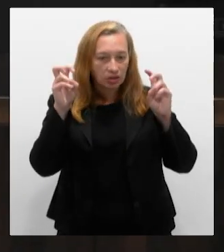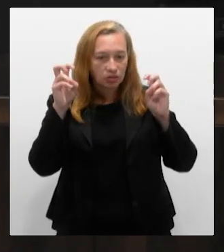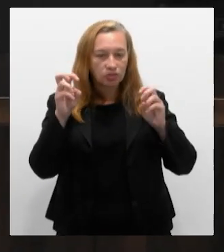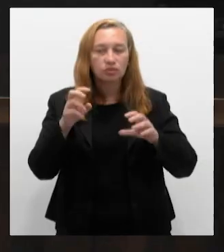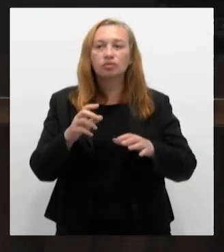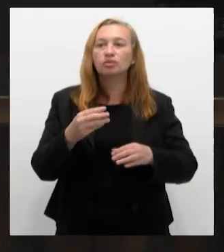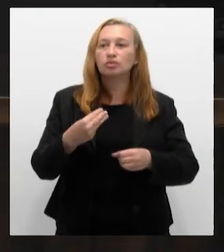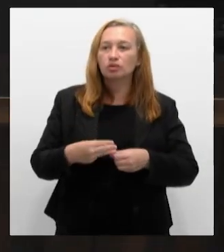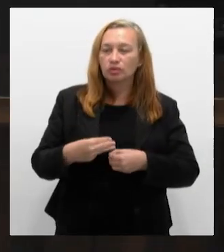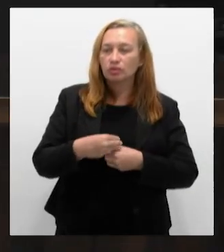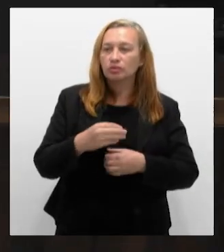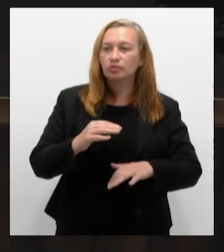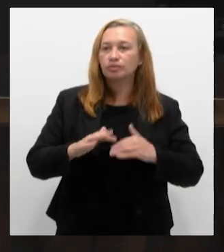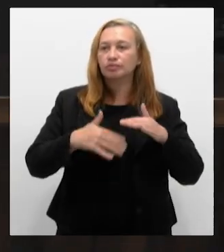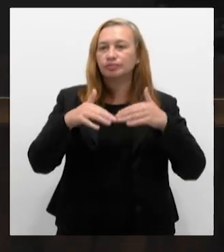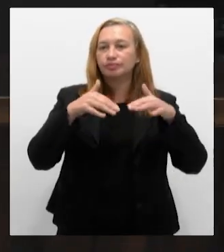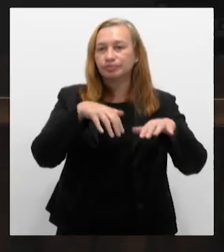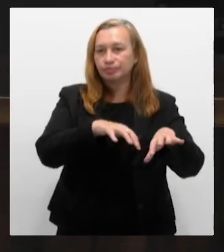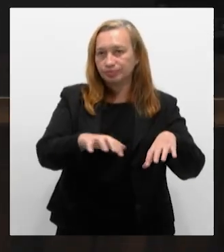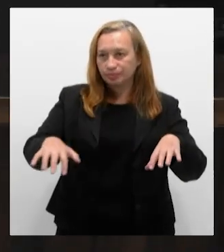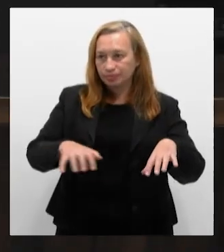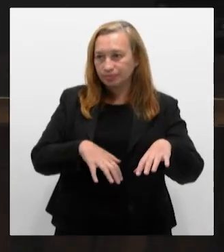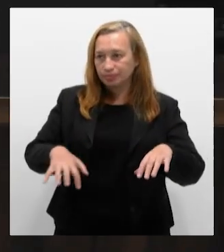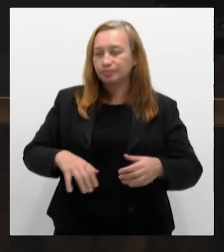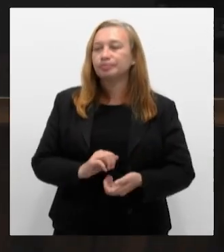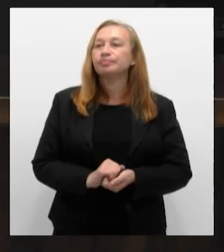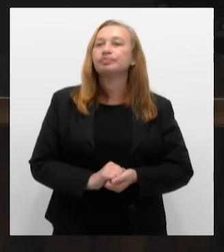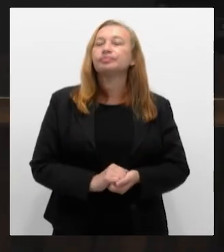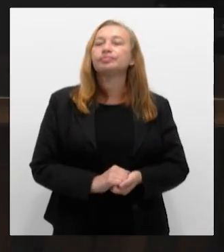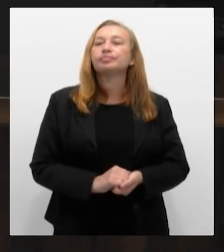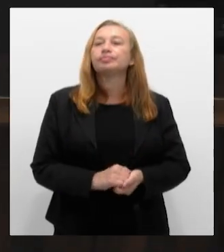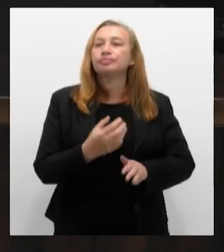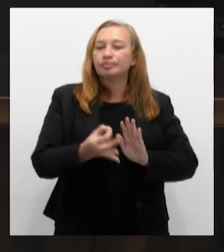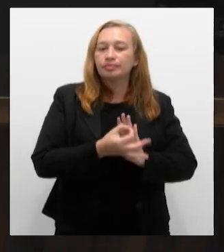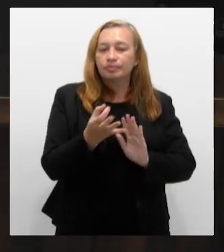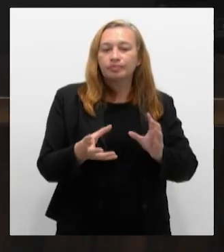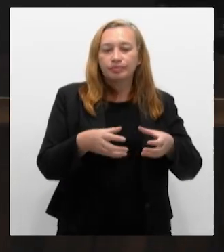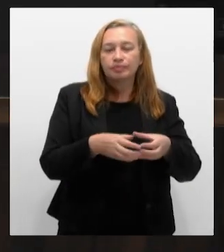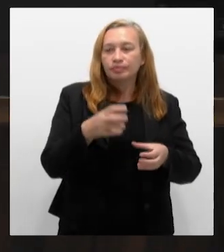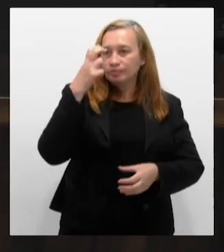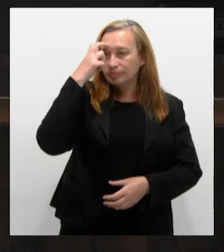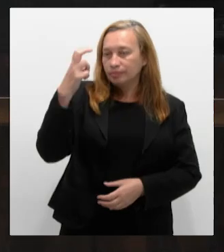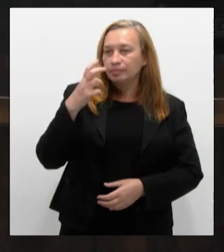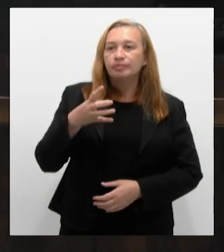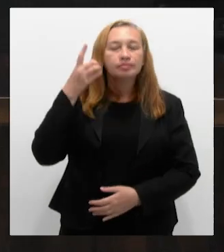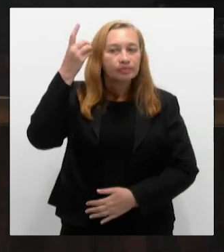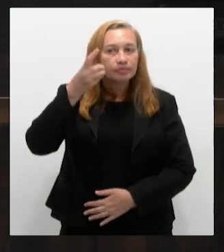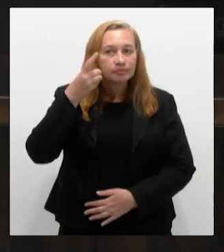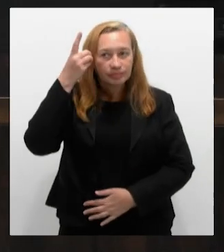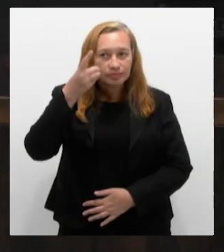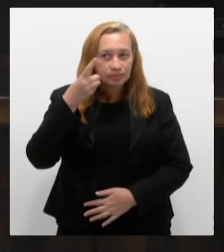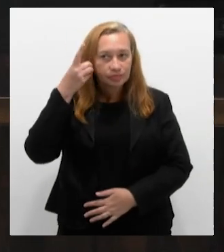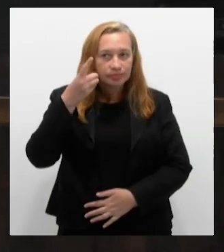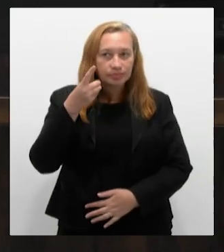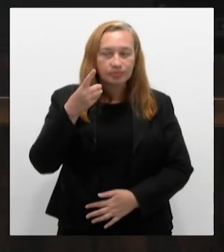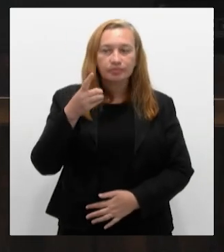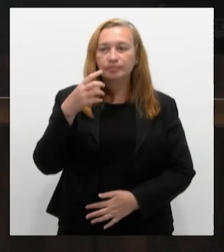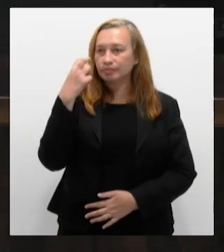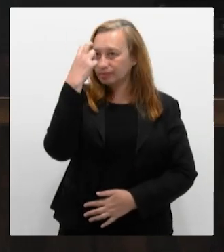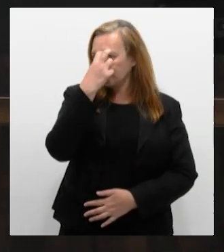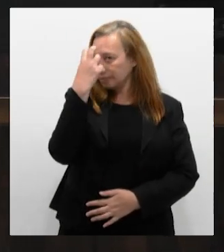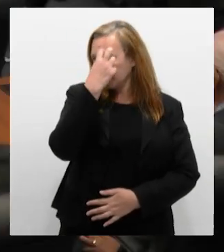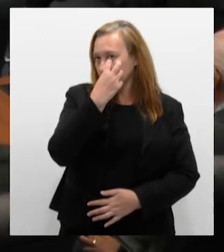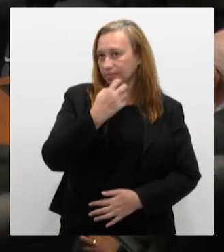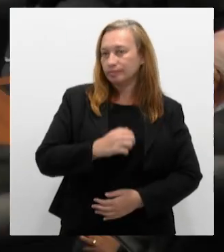Municipais e de Desenvolvimento Regional. Para emitir parecer pela Comissão de Cultura, deputada Verônica